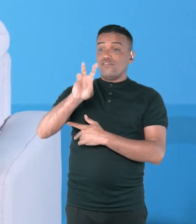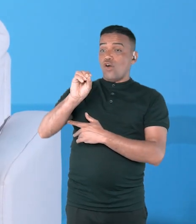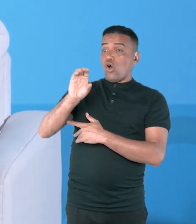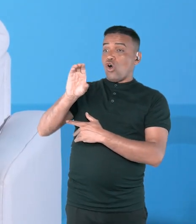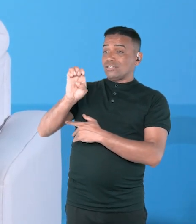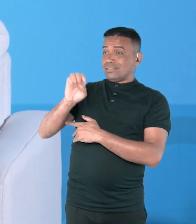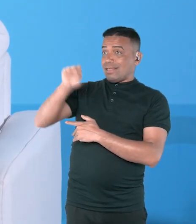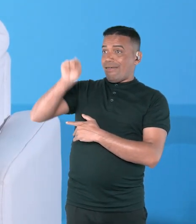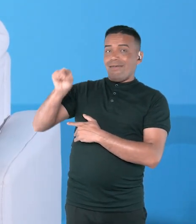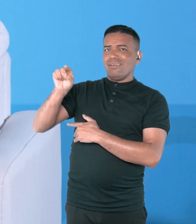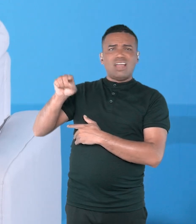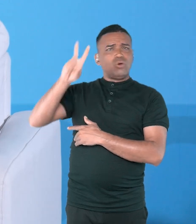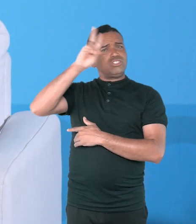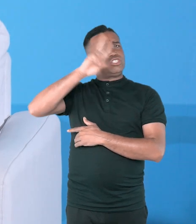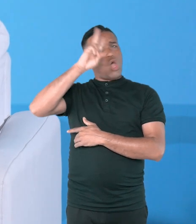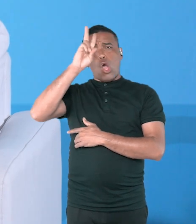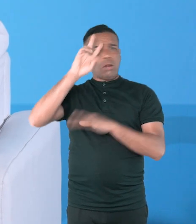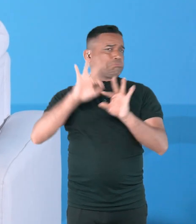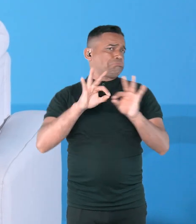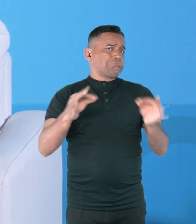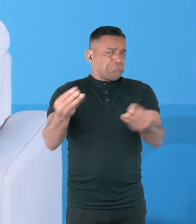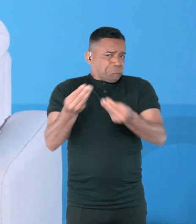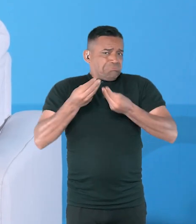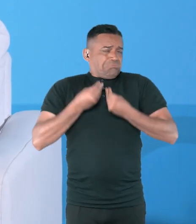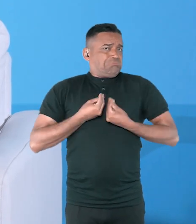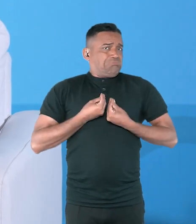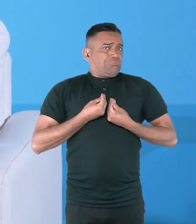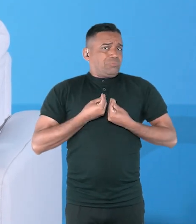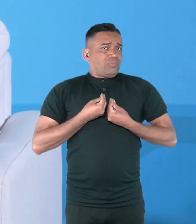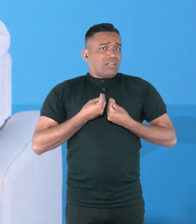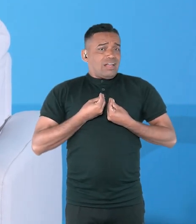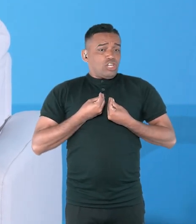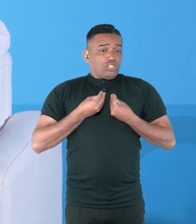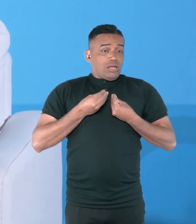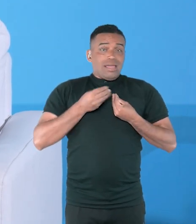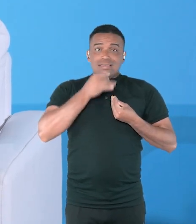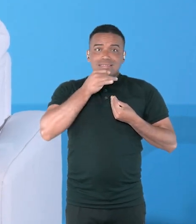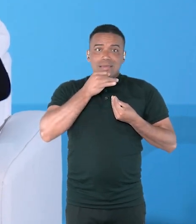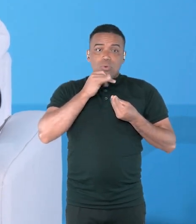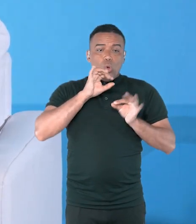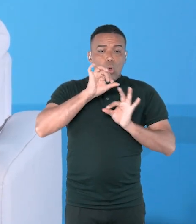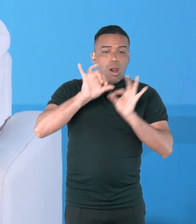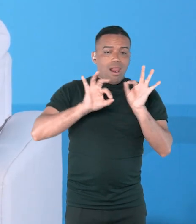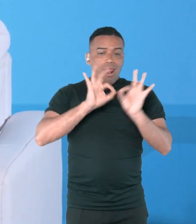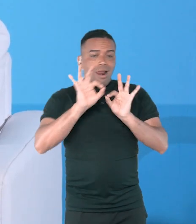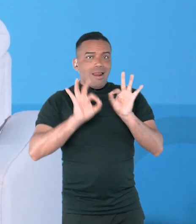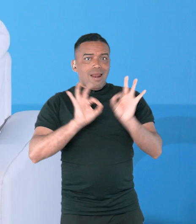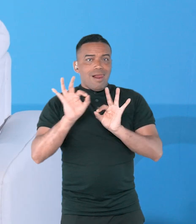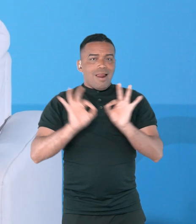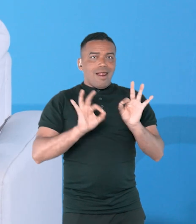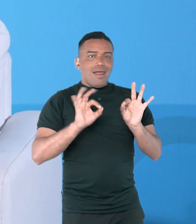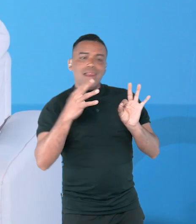recebe uma história muito banal de alguém, uma história muito comum. A gente pega e embrulha essa história no papel